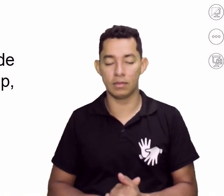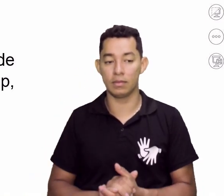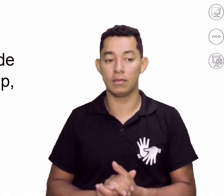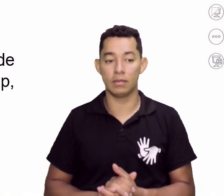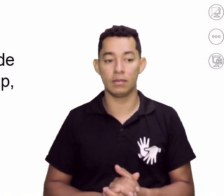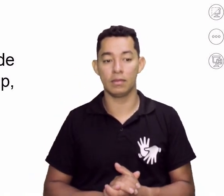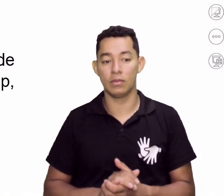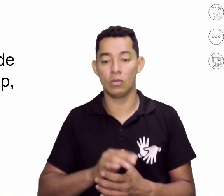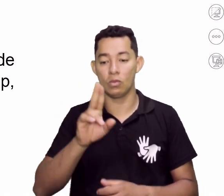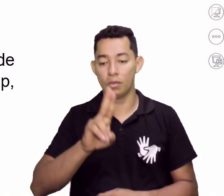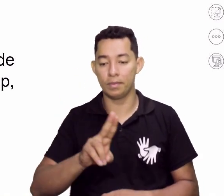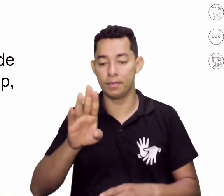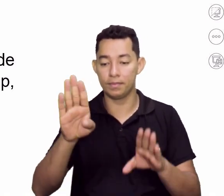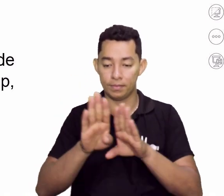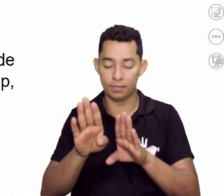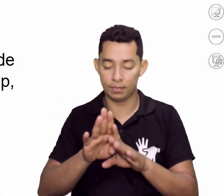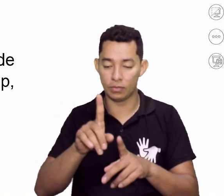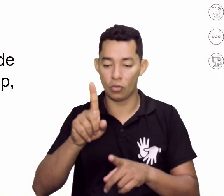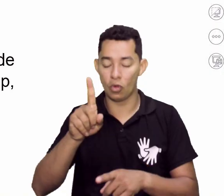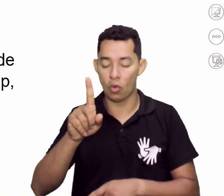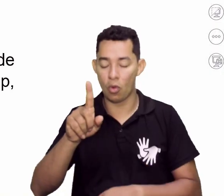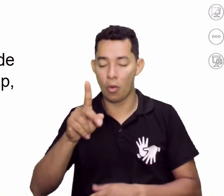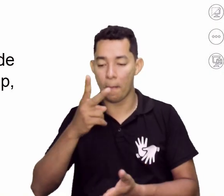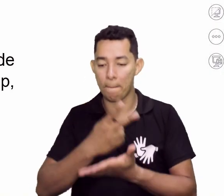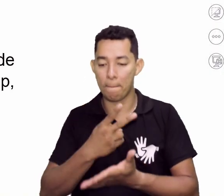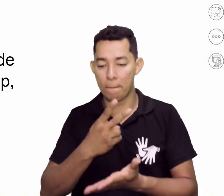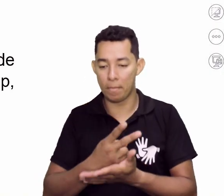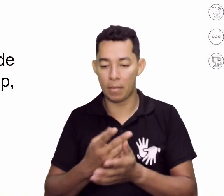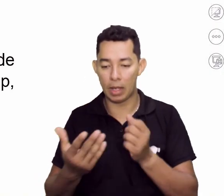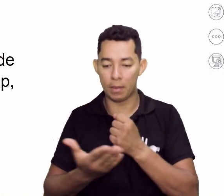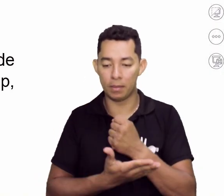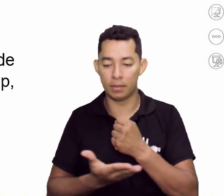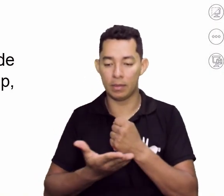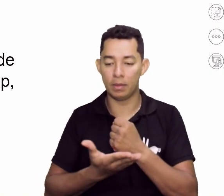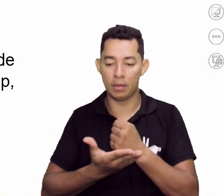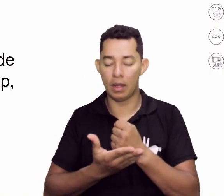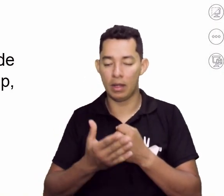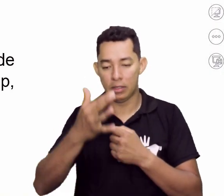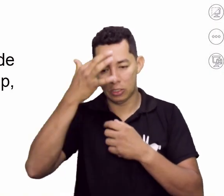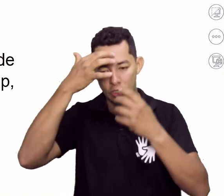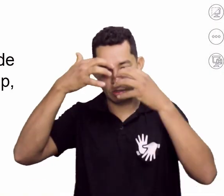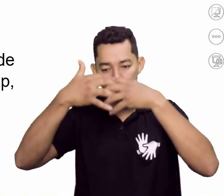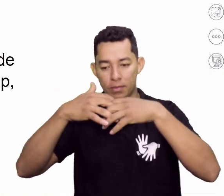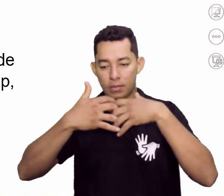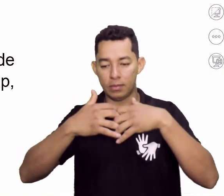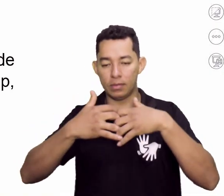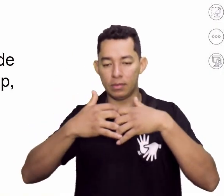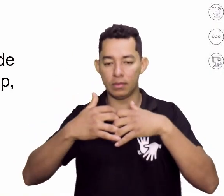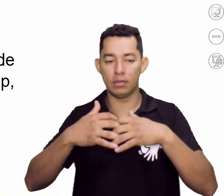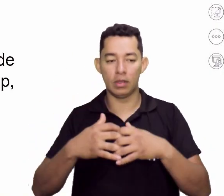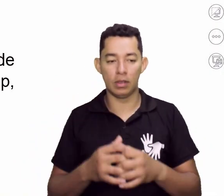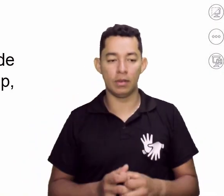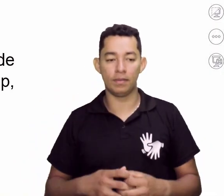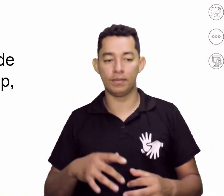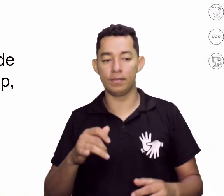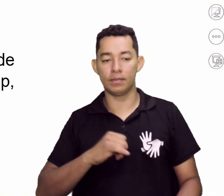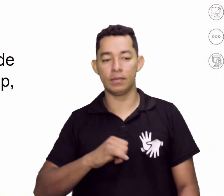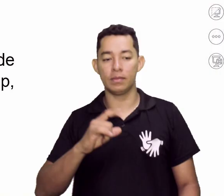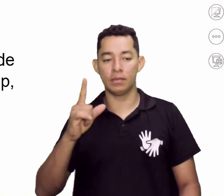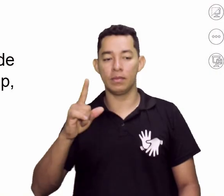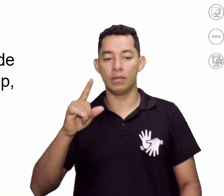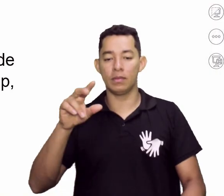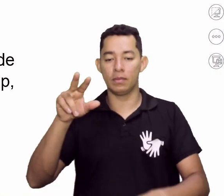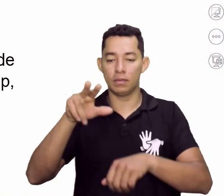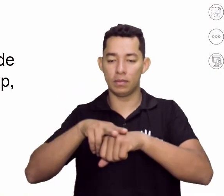também utilizou-se do mesmo raciocínio, né? Ó, olha aqui também, vermelho, branco e preto e